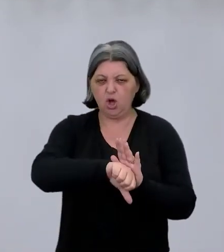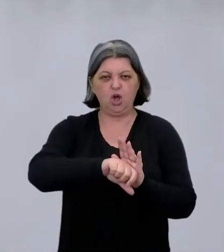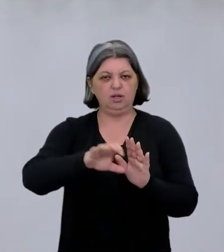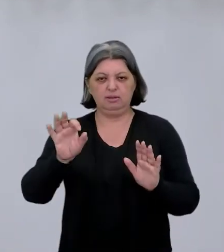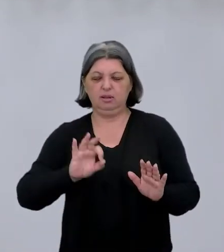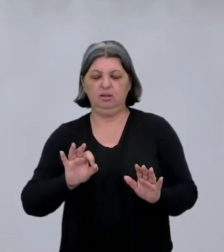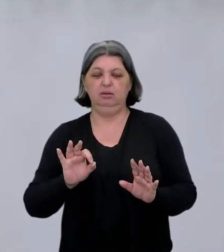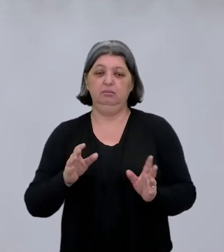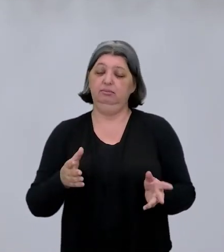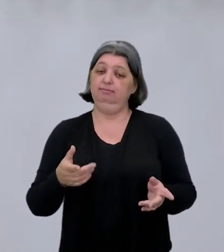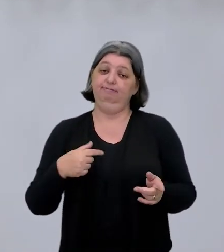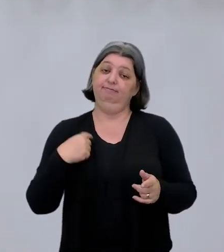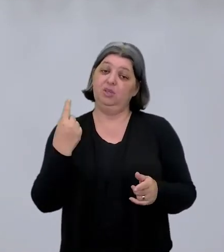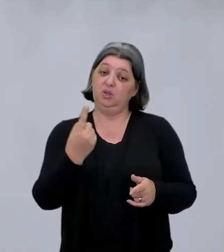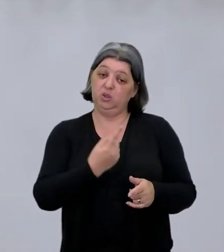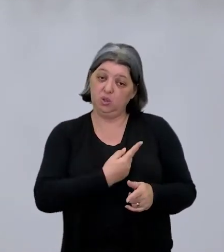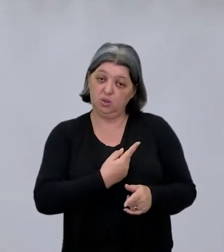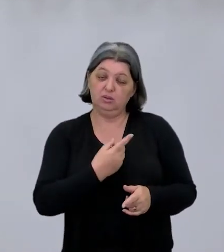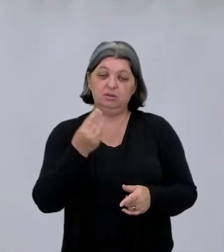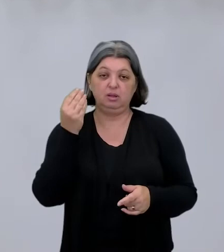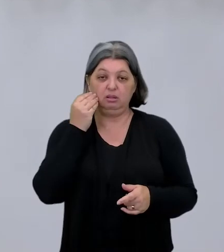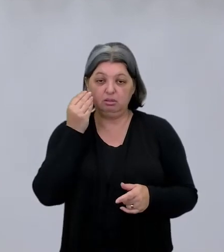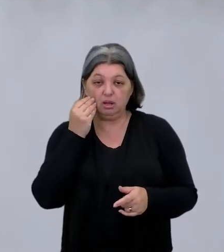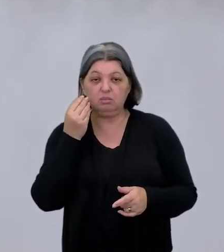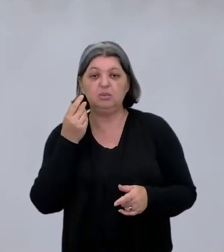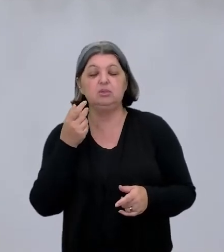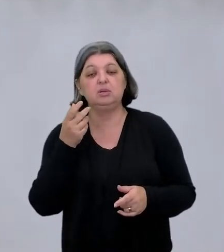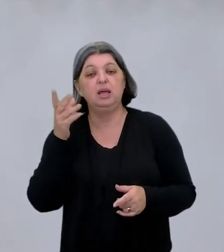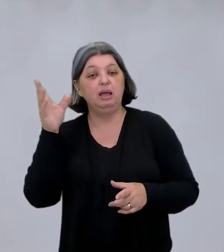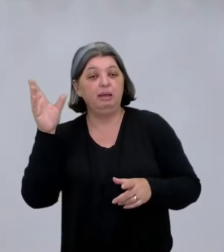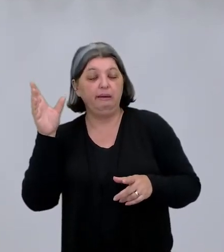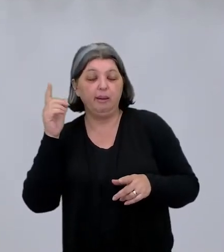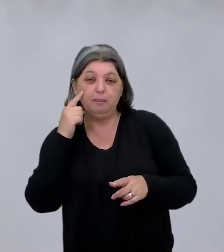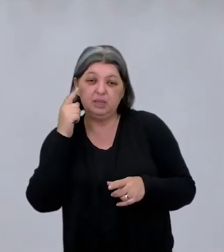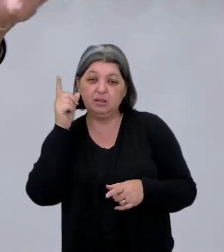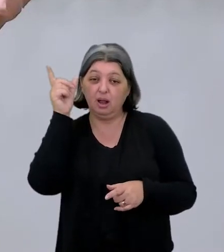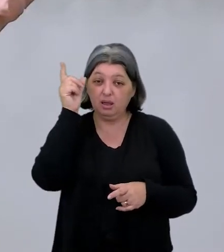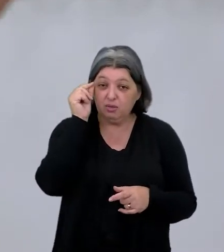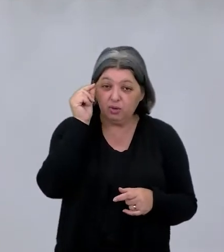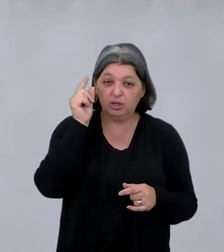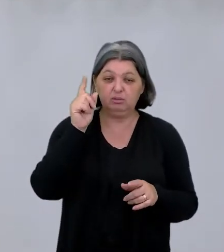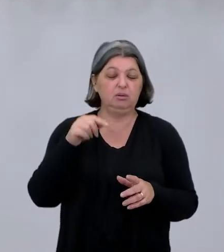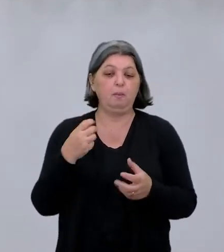que nós mesmos minimizamos o efeito. Só que quando a gente fala sobre esses